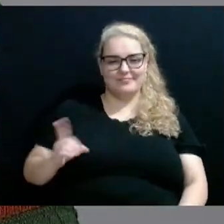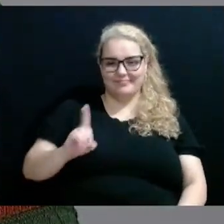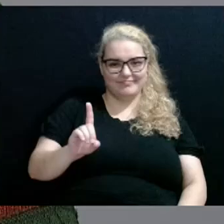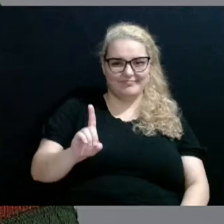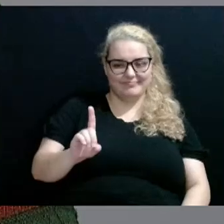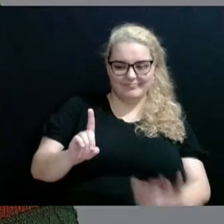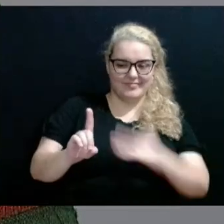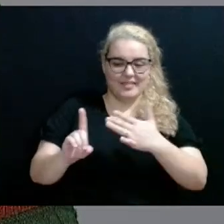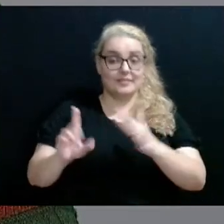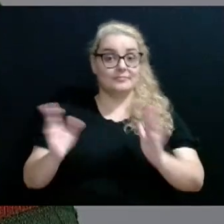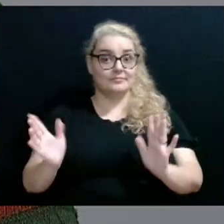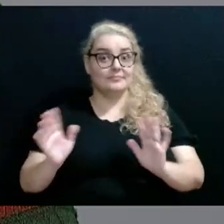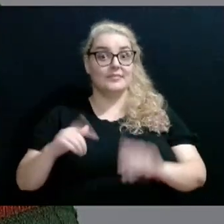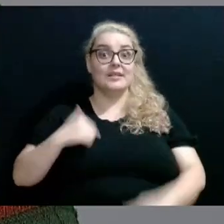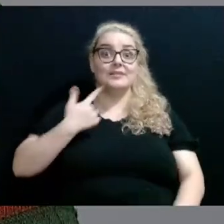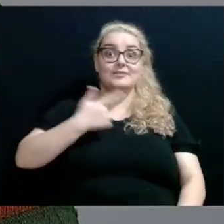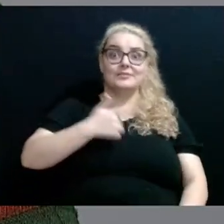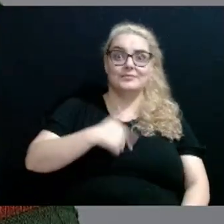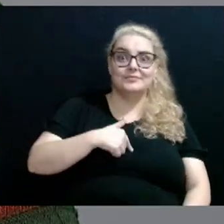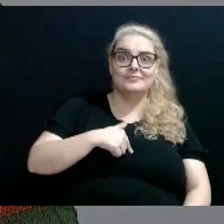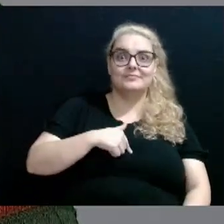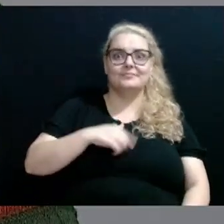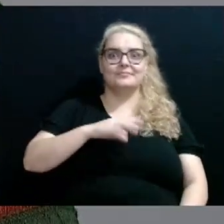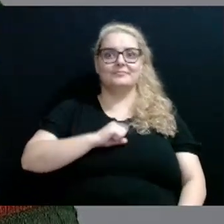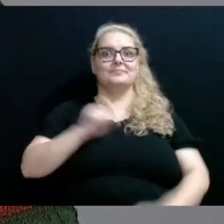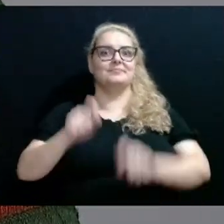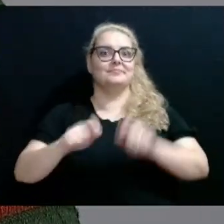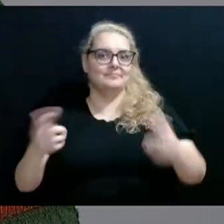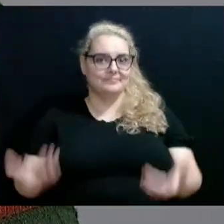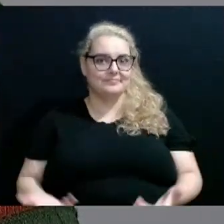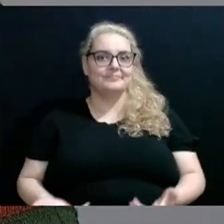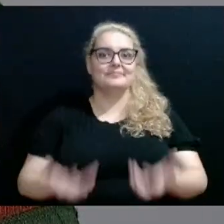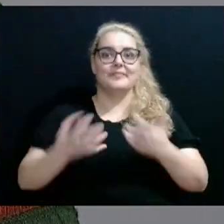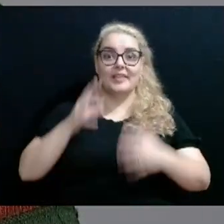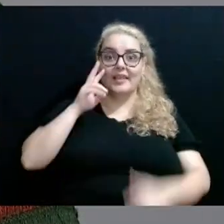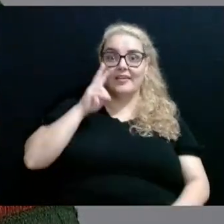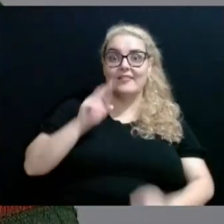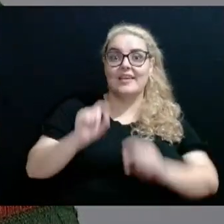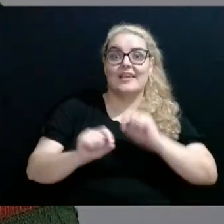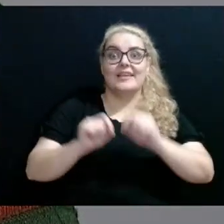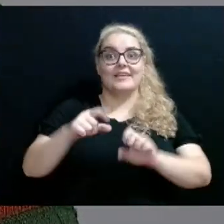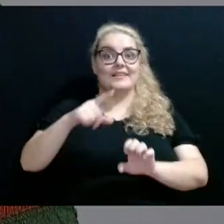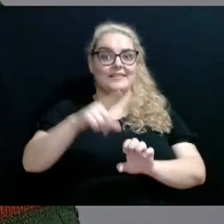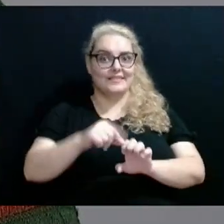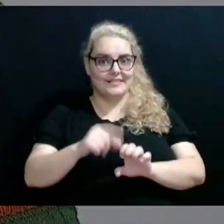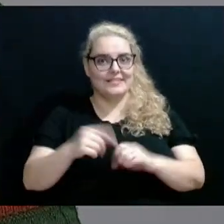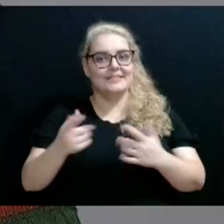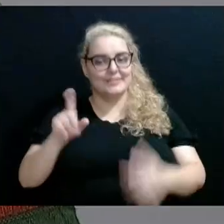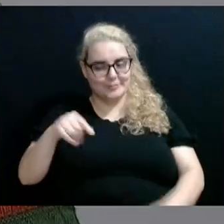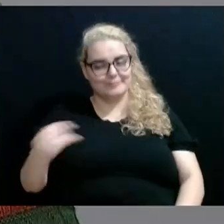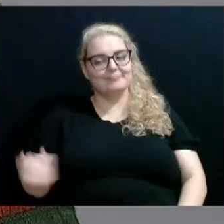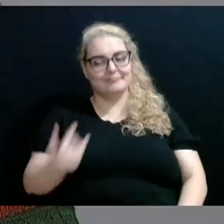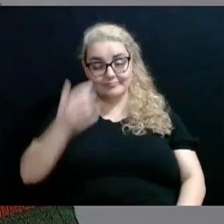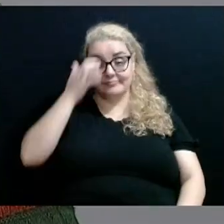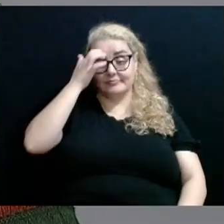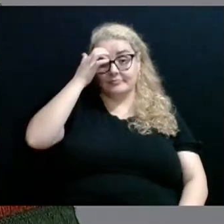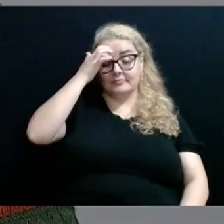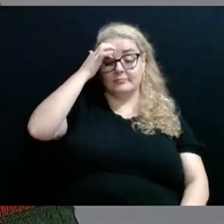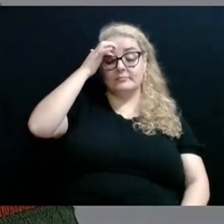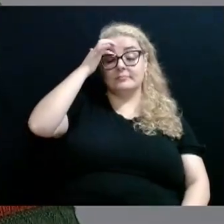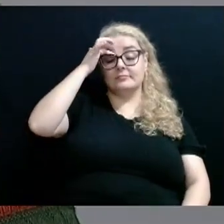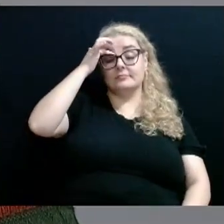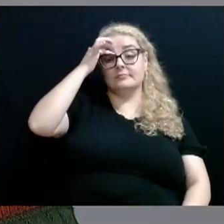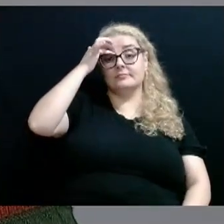mas a gente gosta de gente e a gente quer ver quem é essa empreendedora. Então é importante ela ser, né,